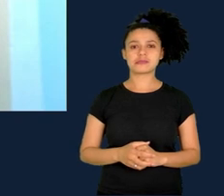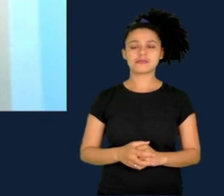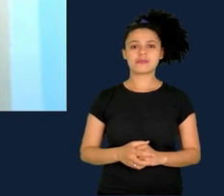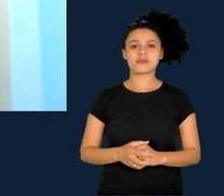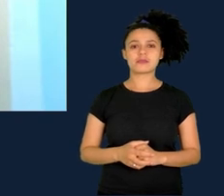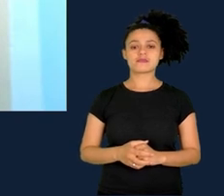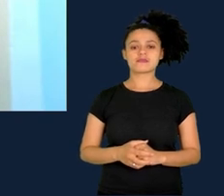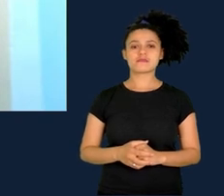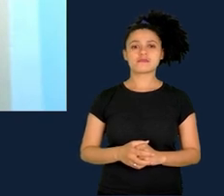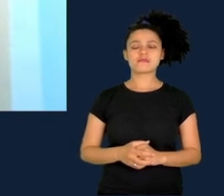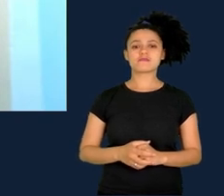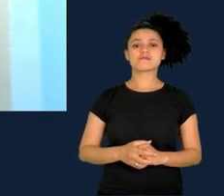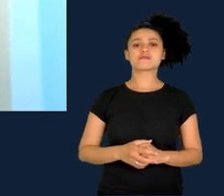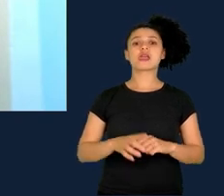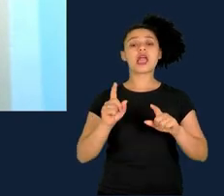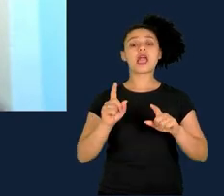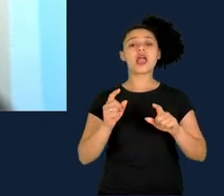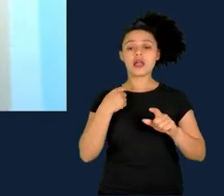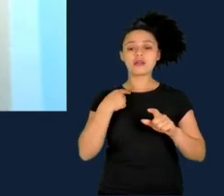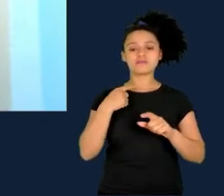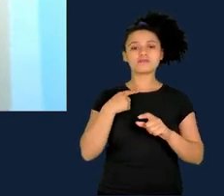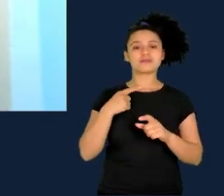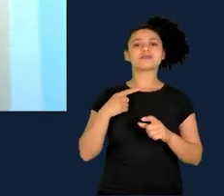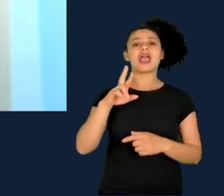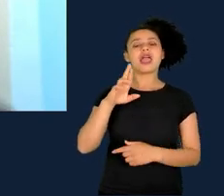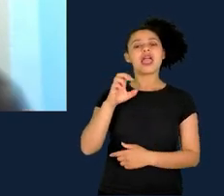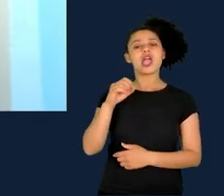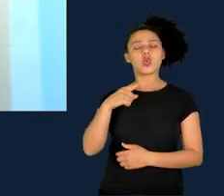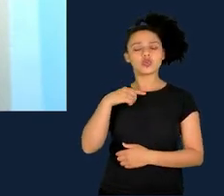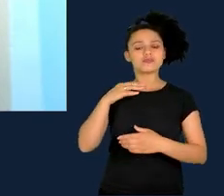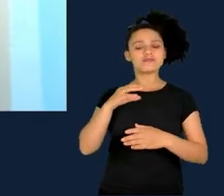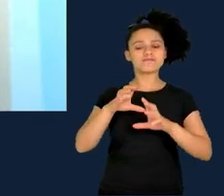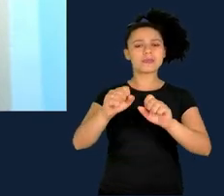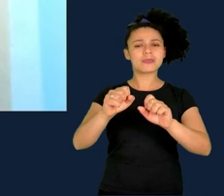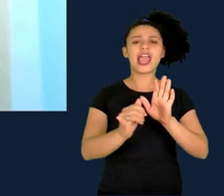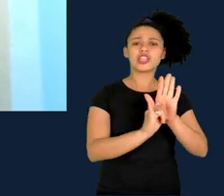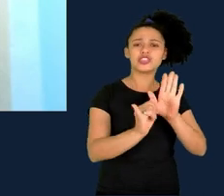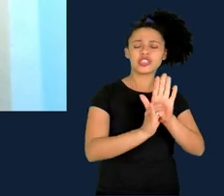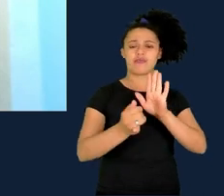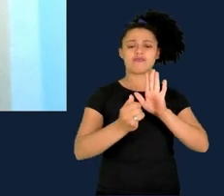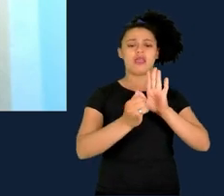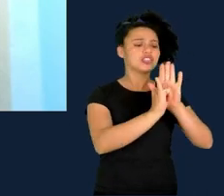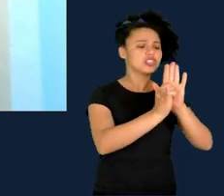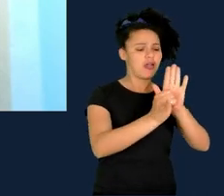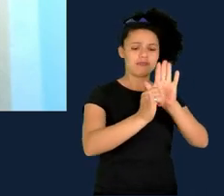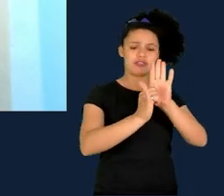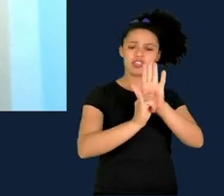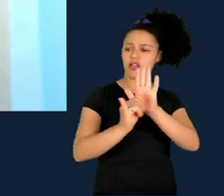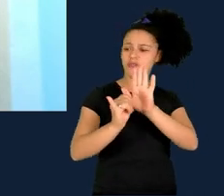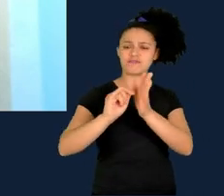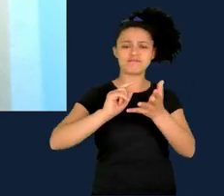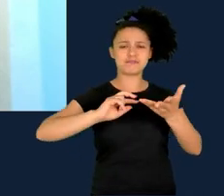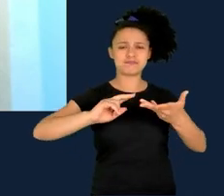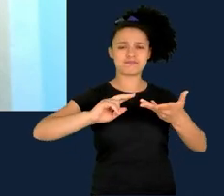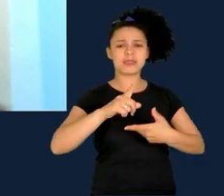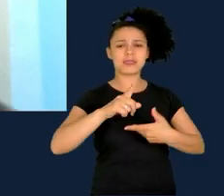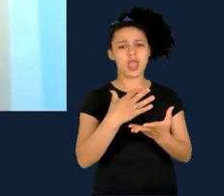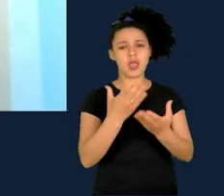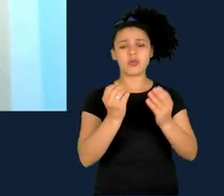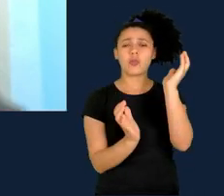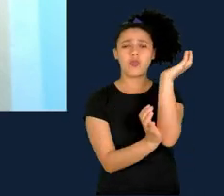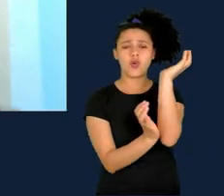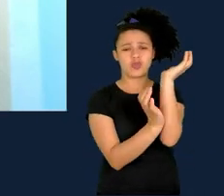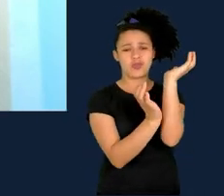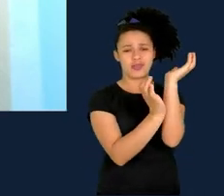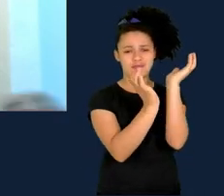para acessar o recurso, né? Abre o edital e o edital tem várias burocracias, então a gente não